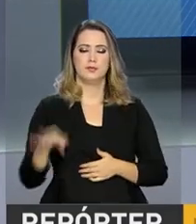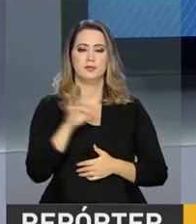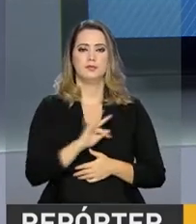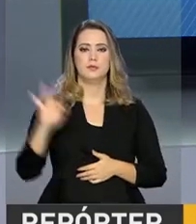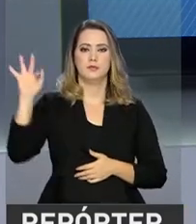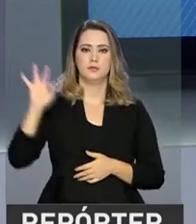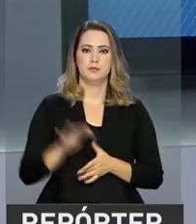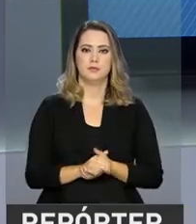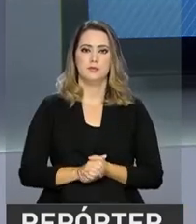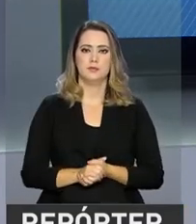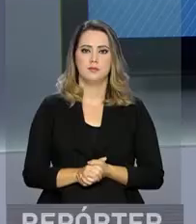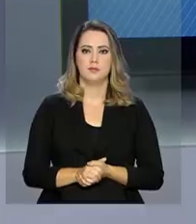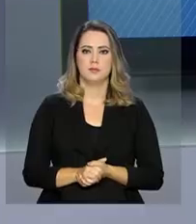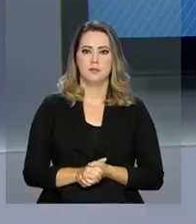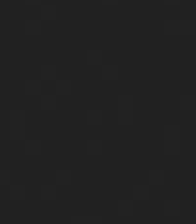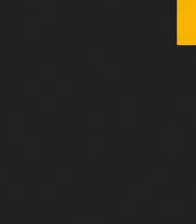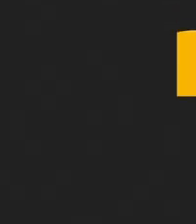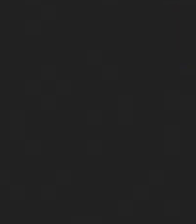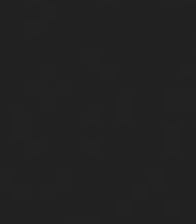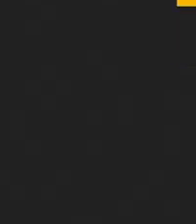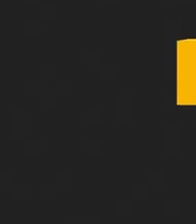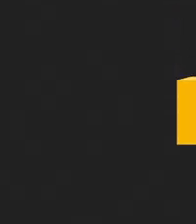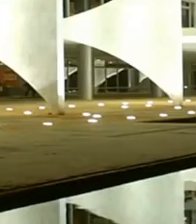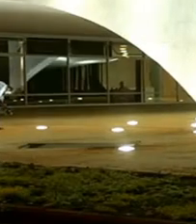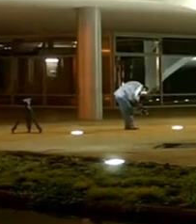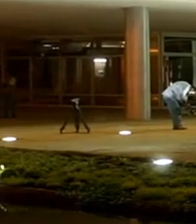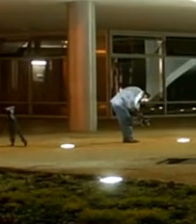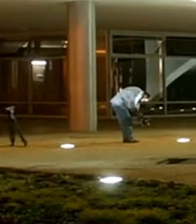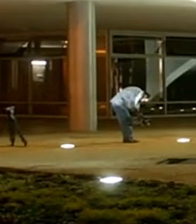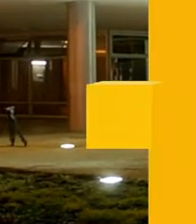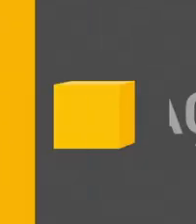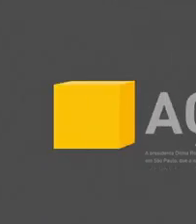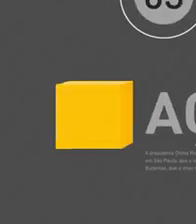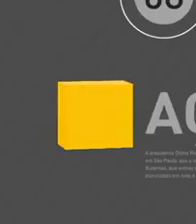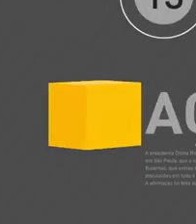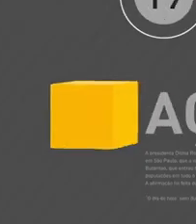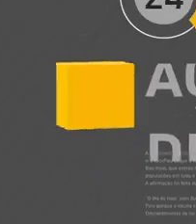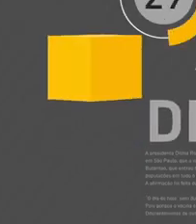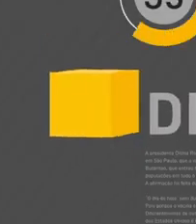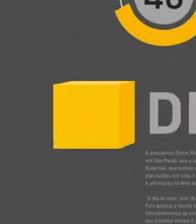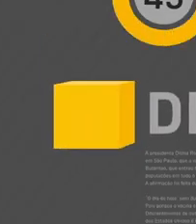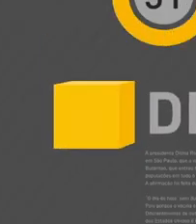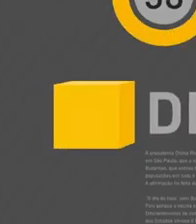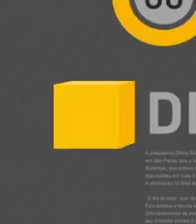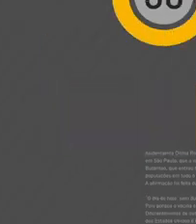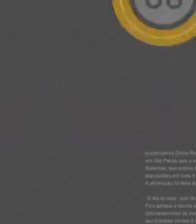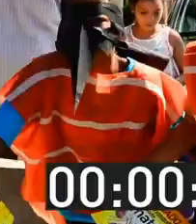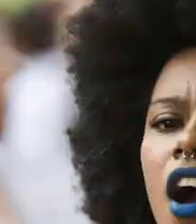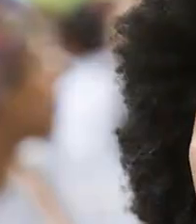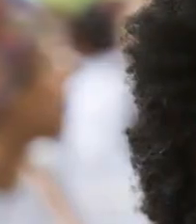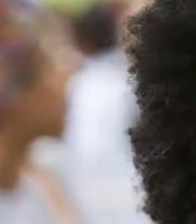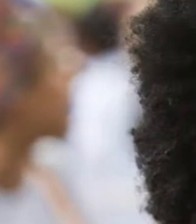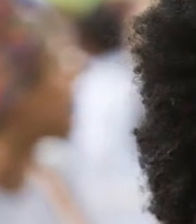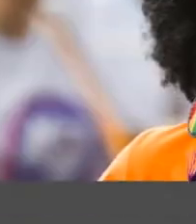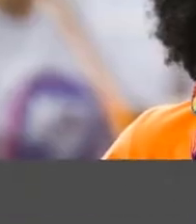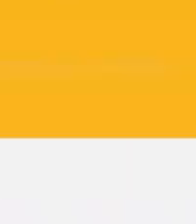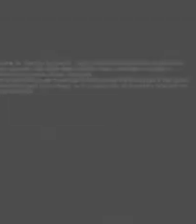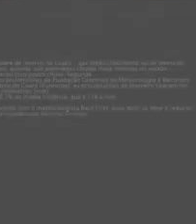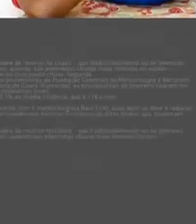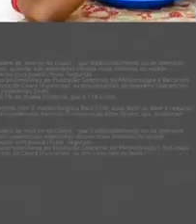a TV do Governo Federal. Música